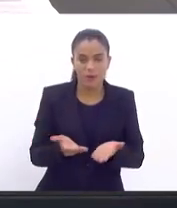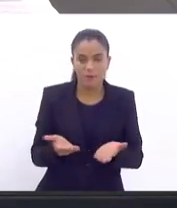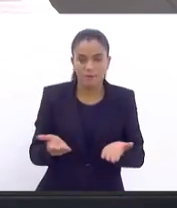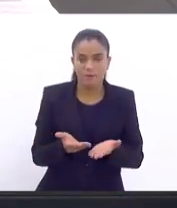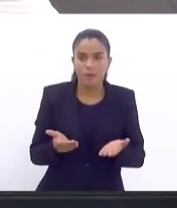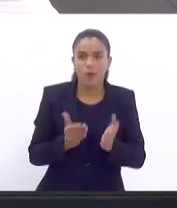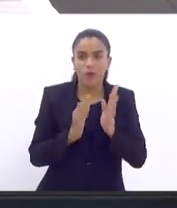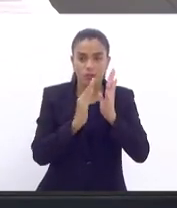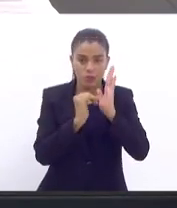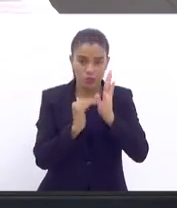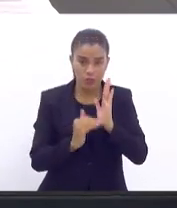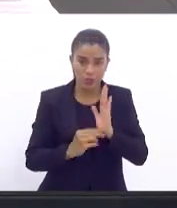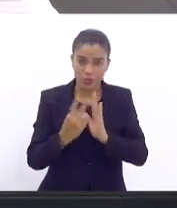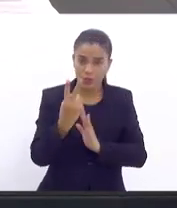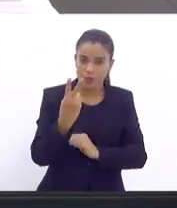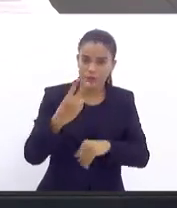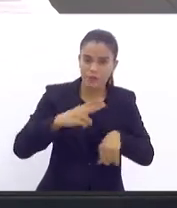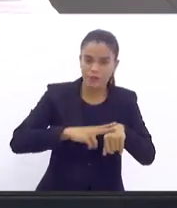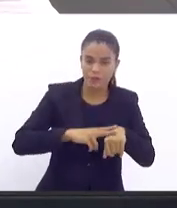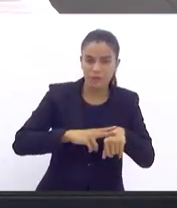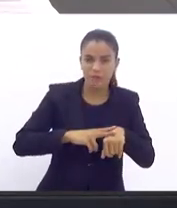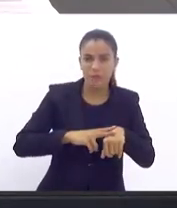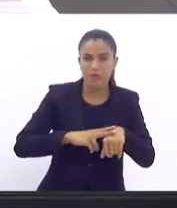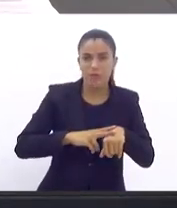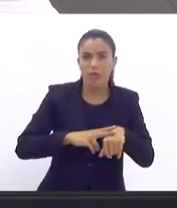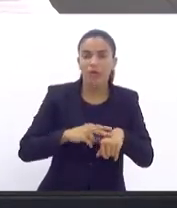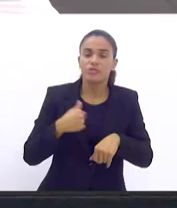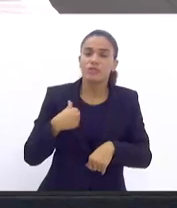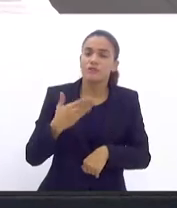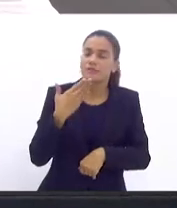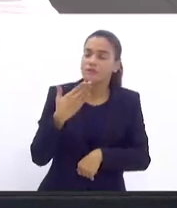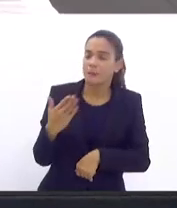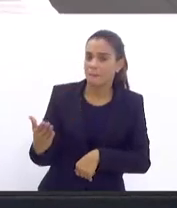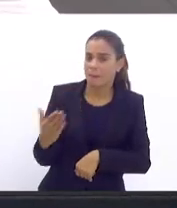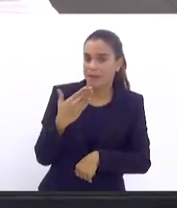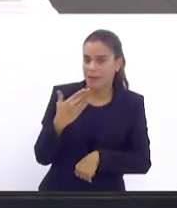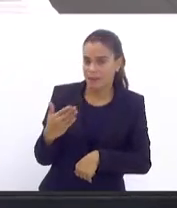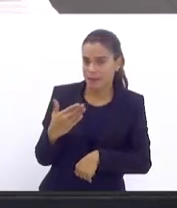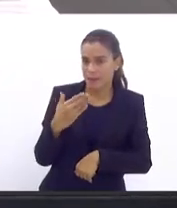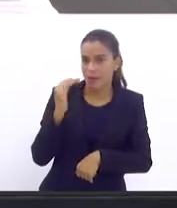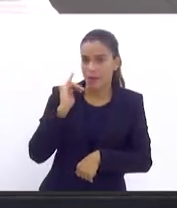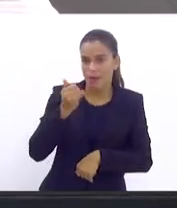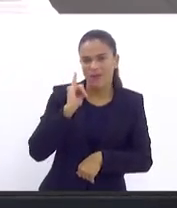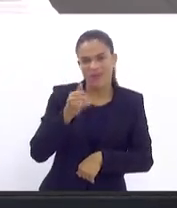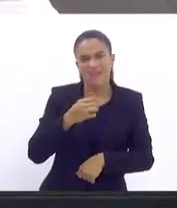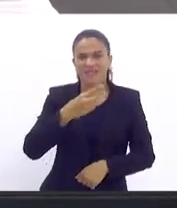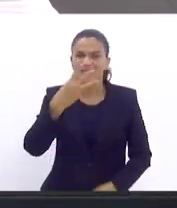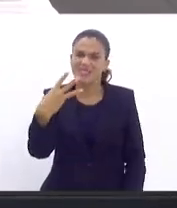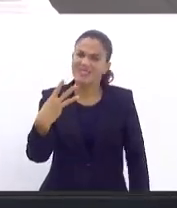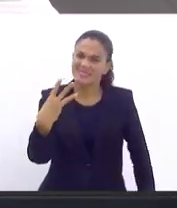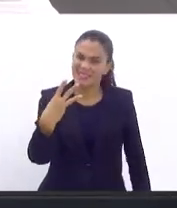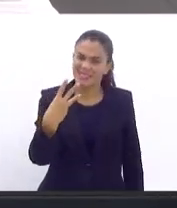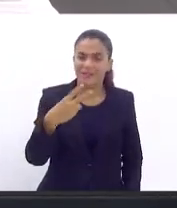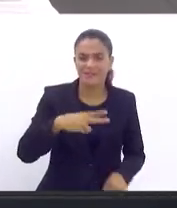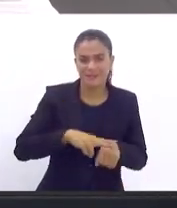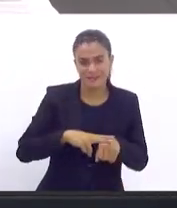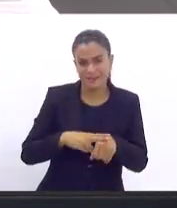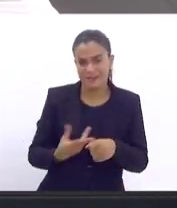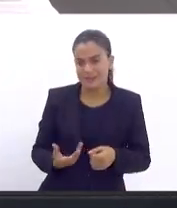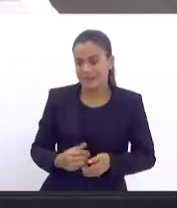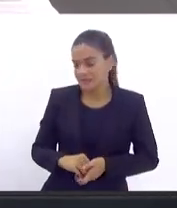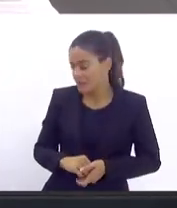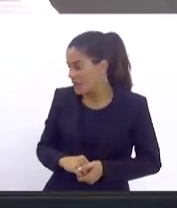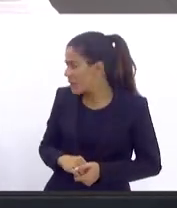retirado de pauta duas vezes a gente fazer o apelo ao relator do pl Só se tiver uma terceira o presidente